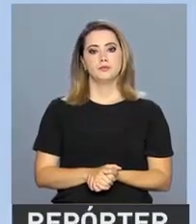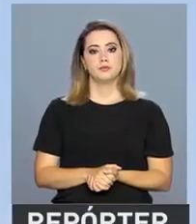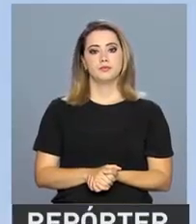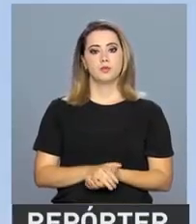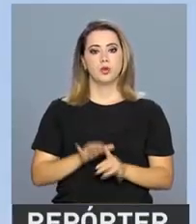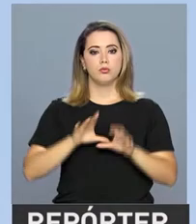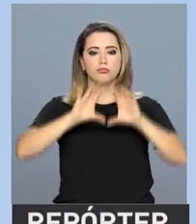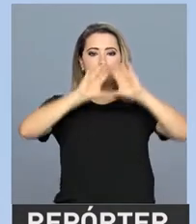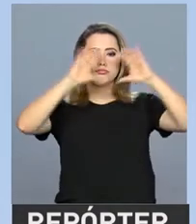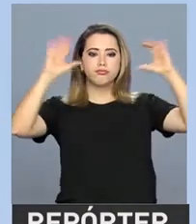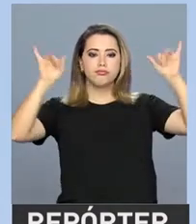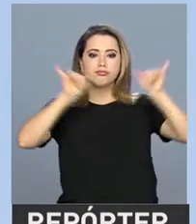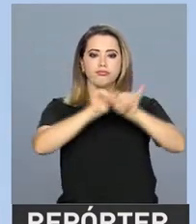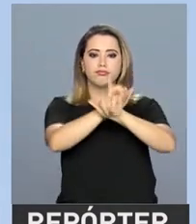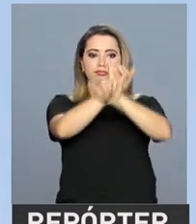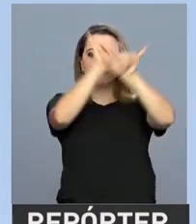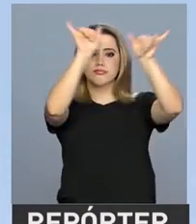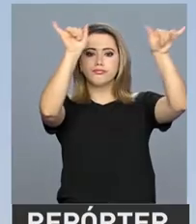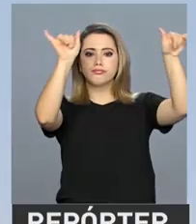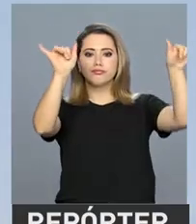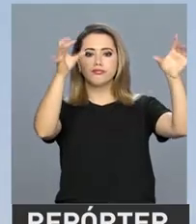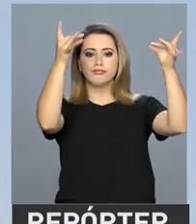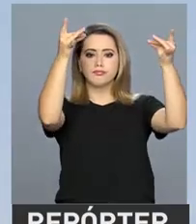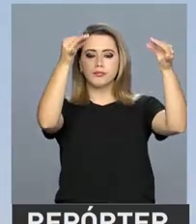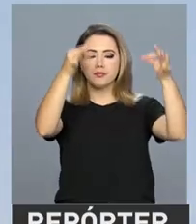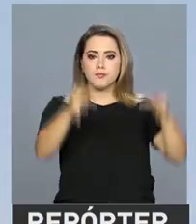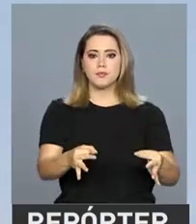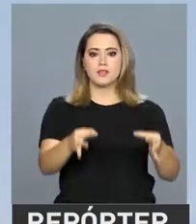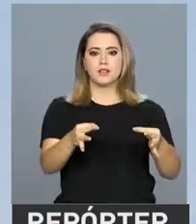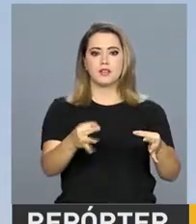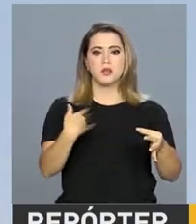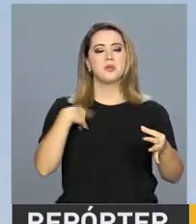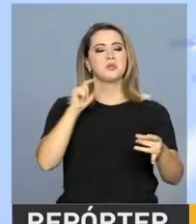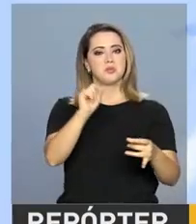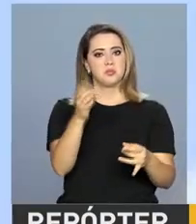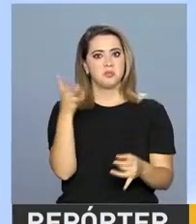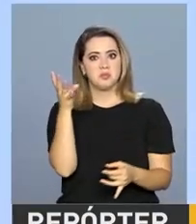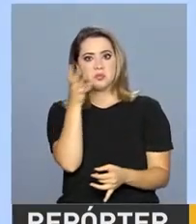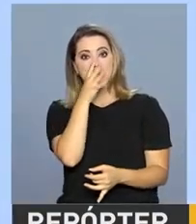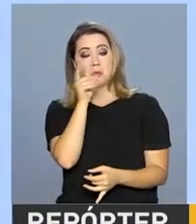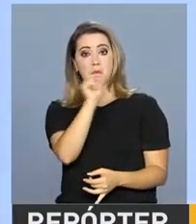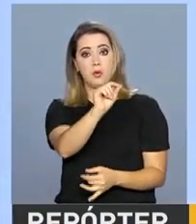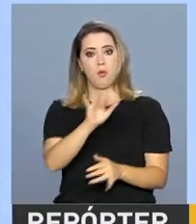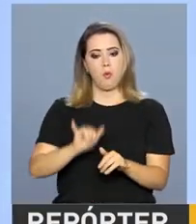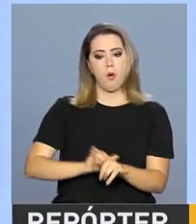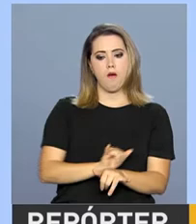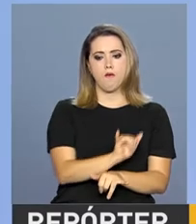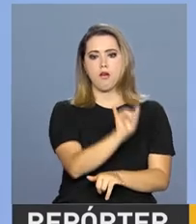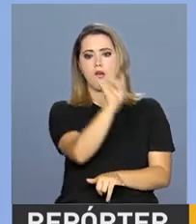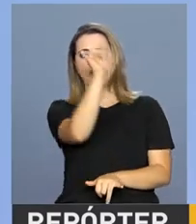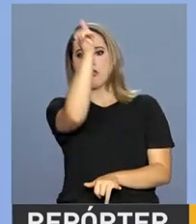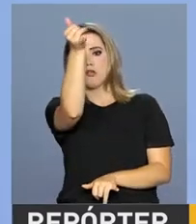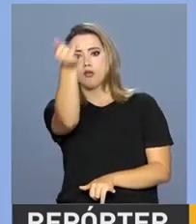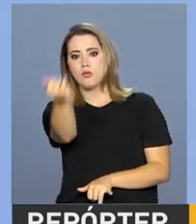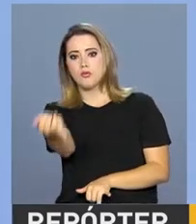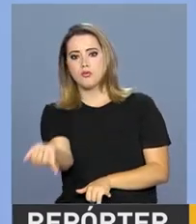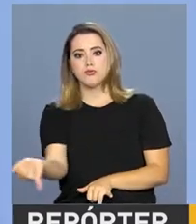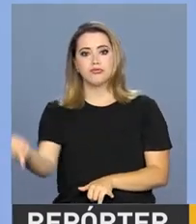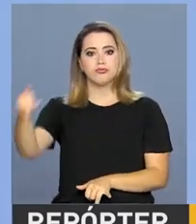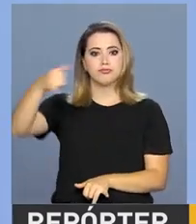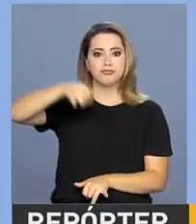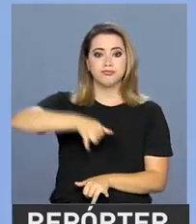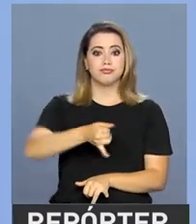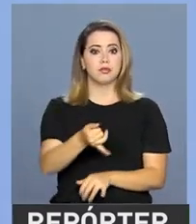No céu, acrobacias perfeitas, manobras ousadas. O avião sobe na vertical e, de repente, dá